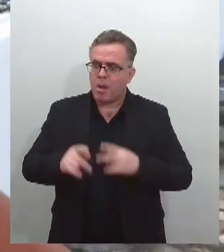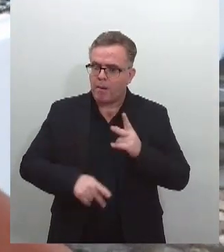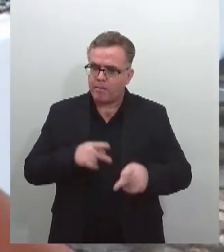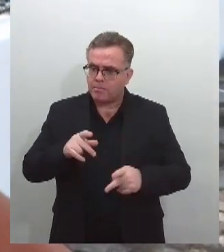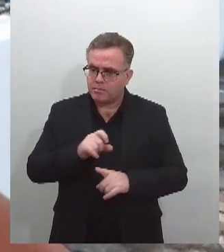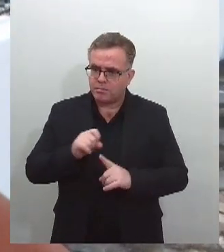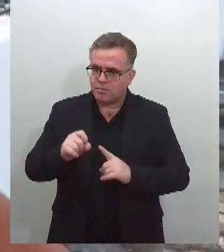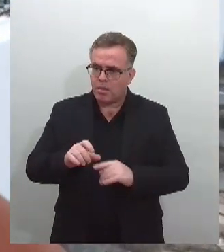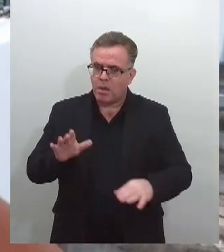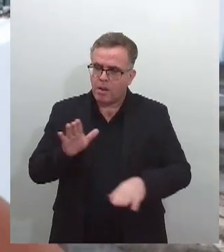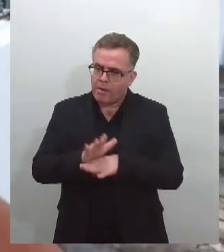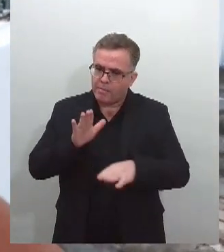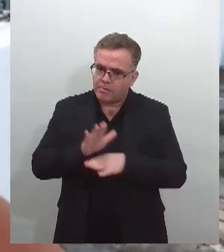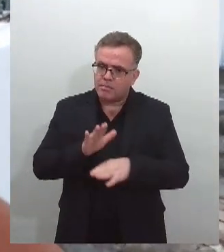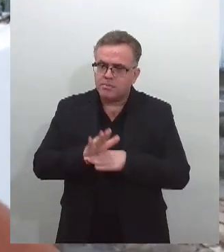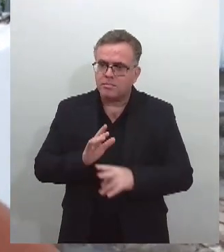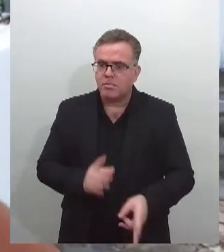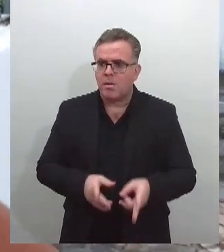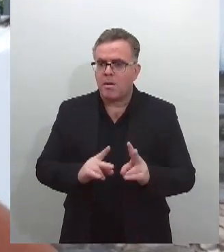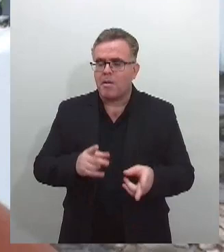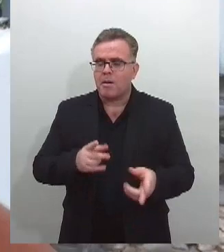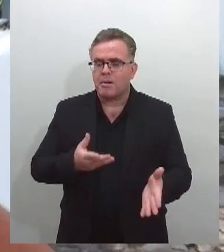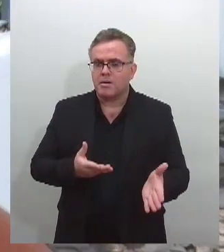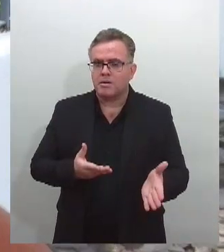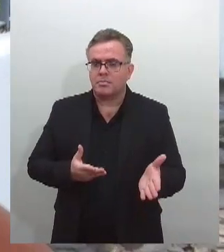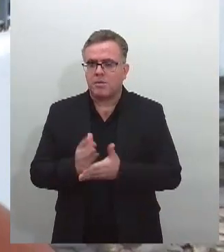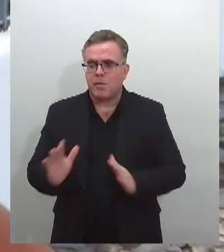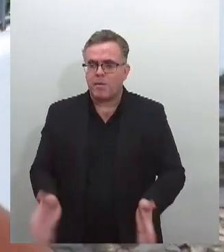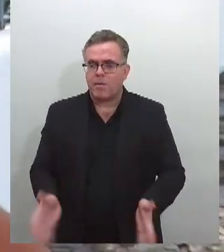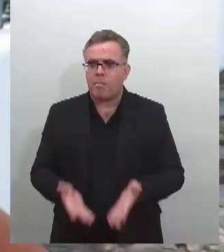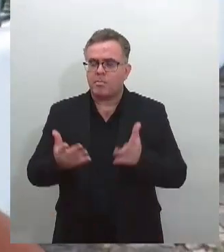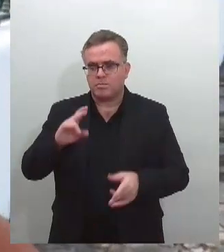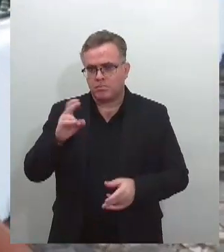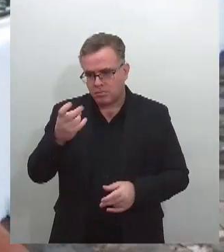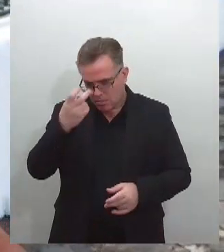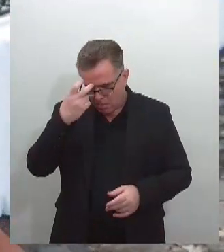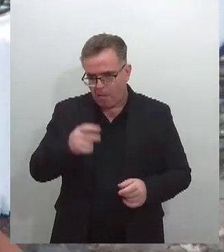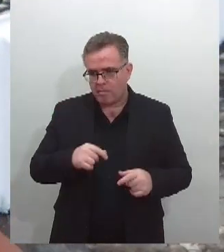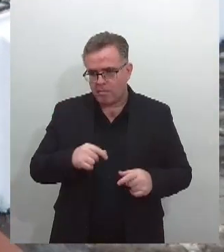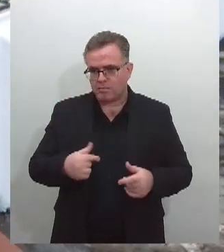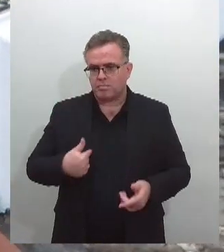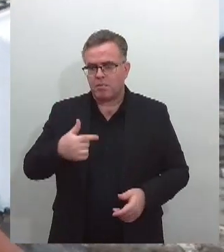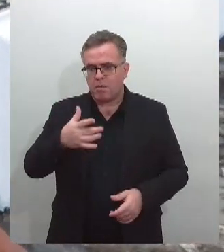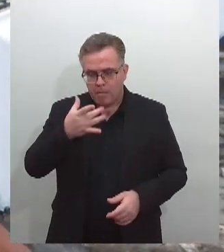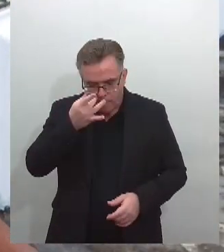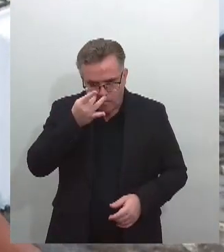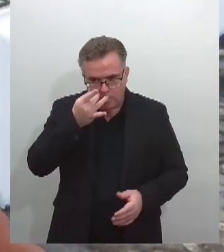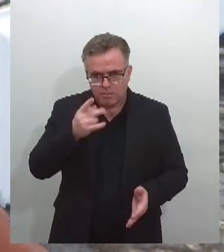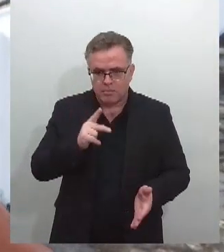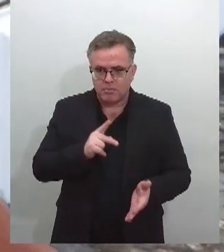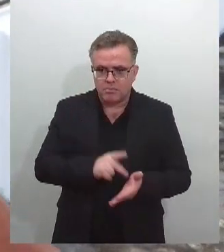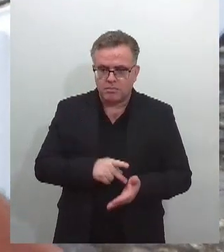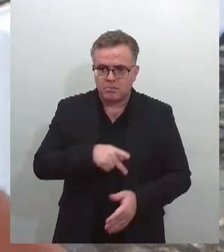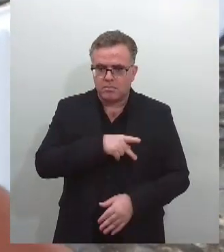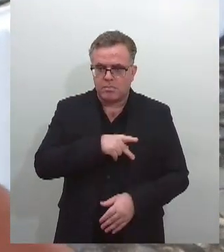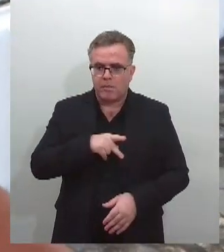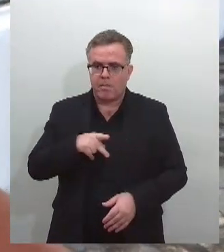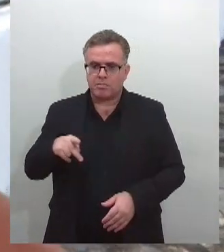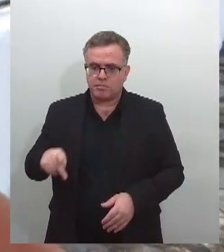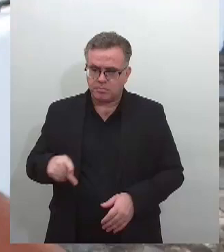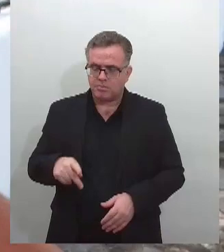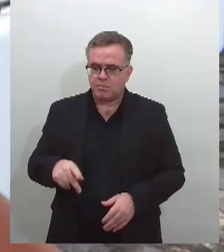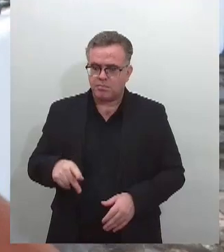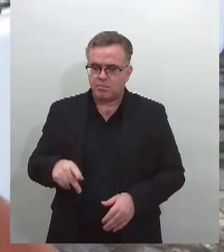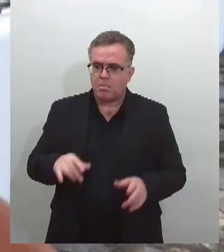bastante para a promoção da nossa cultura. E eu sou testemunha, quando presidente da BH, o quanto a Alese